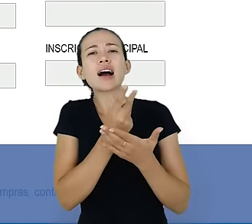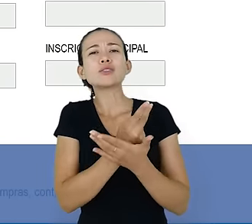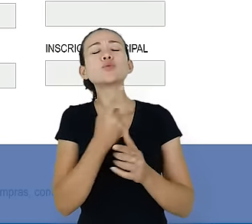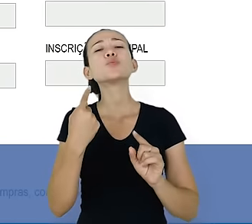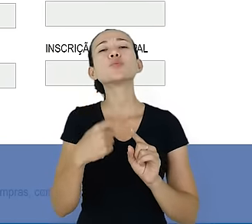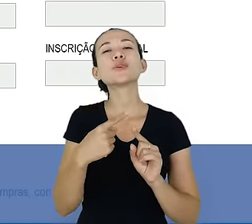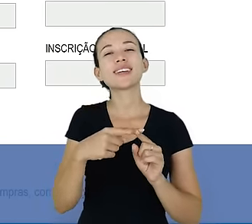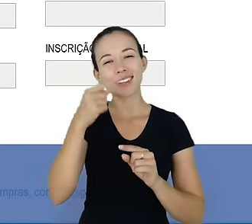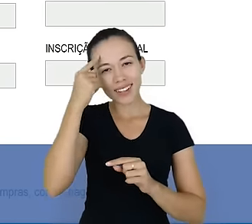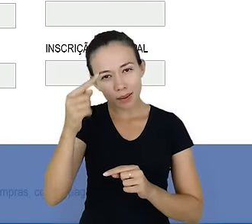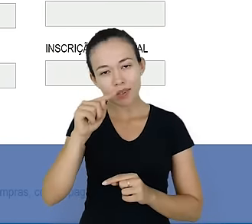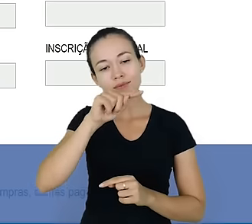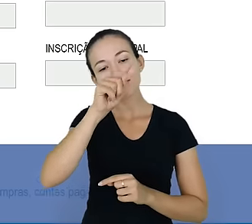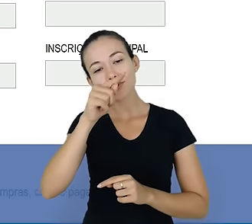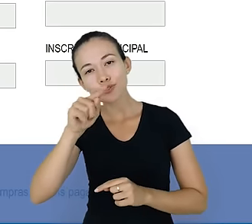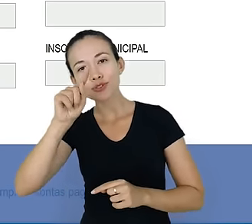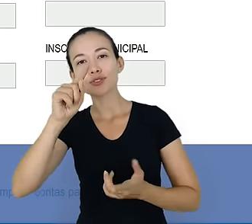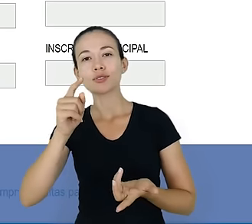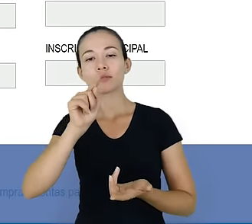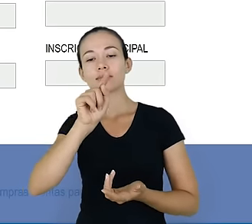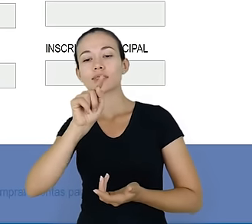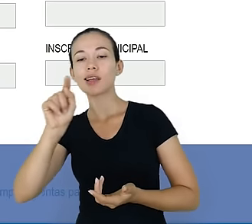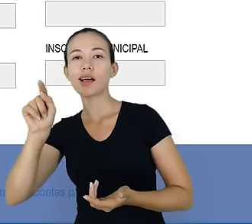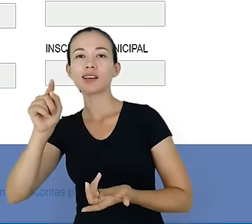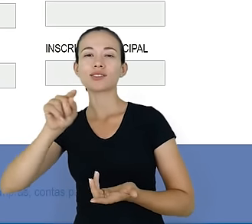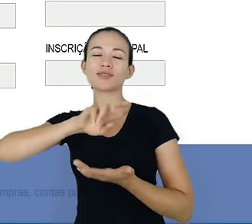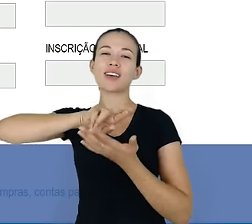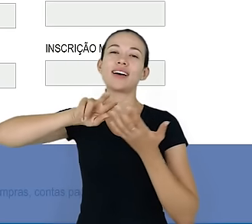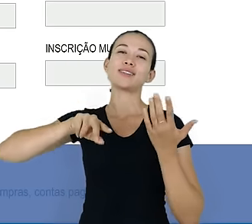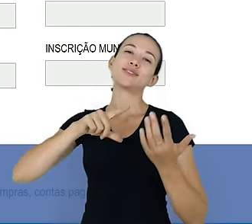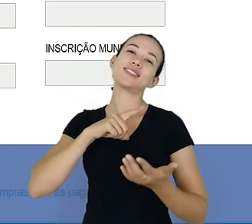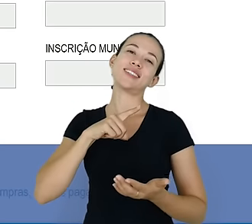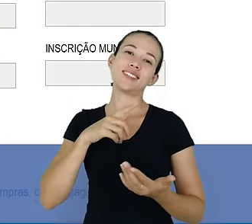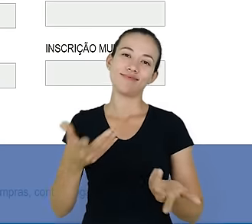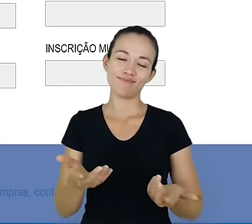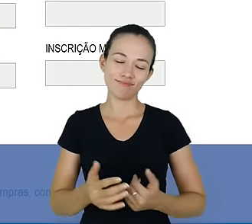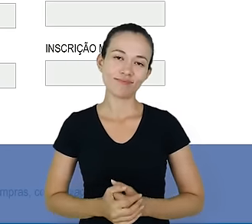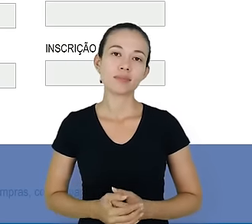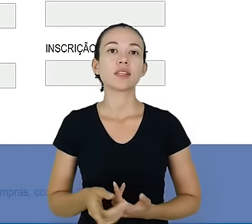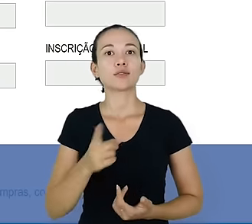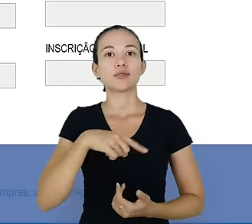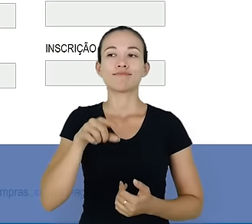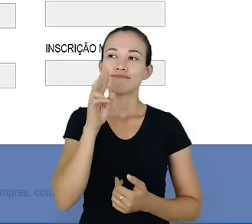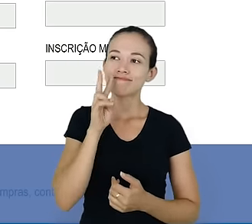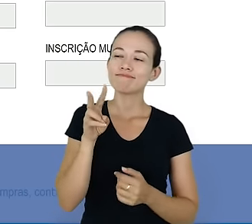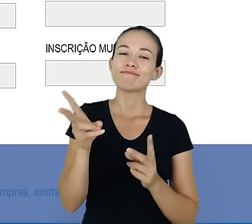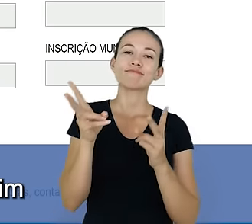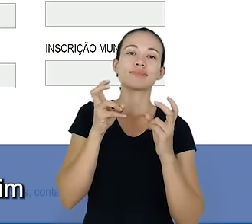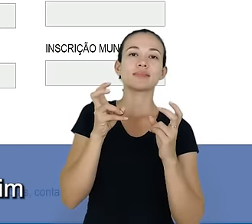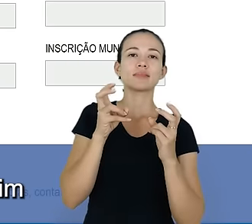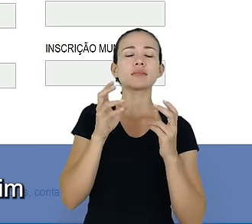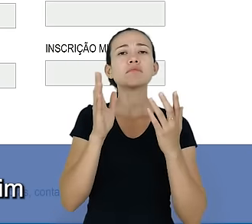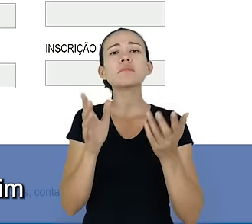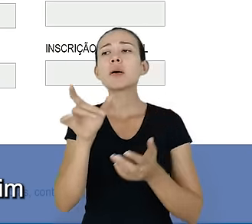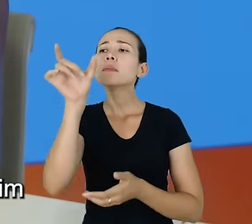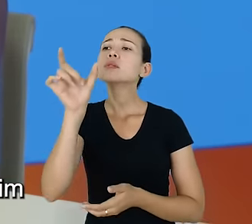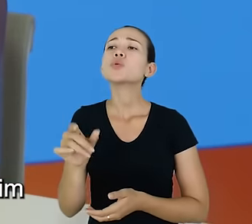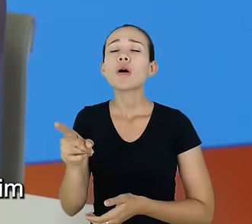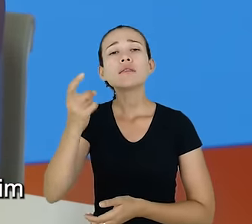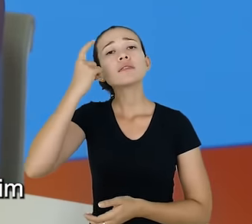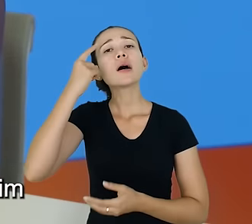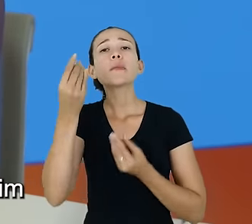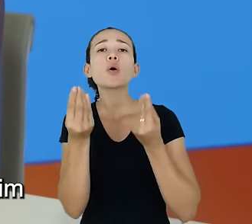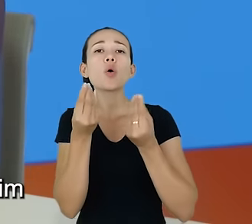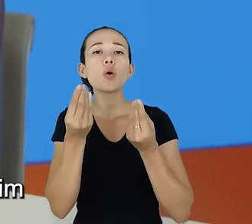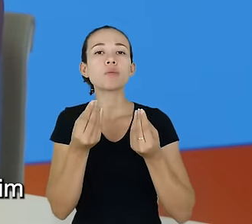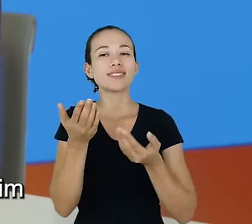traço né então ok muitas vezes a gente percebe isso como que a pessoa saberia Angela Ela tá aqui para